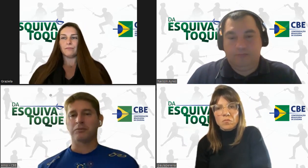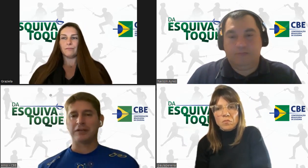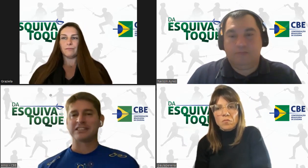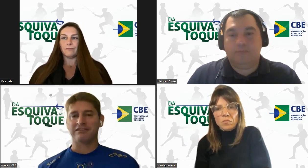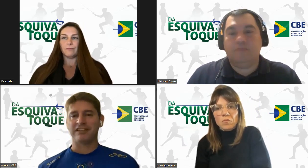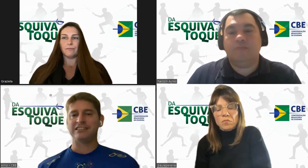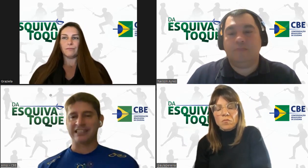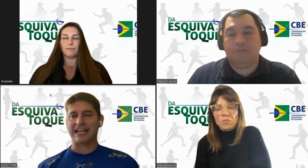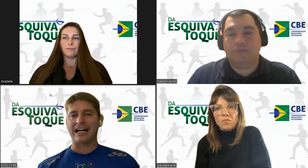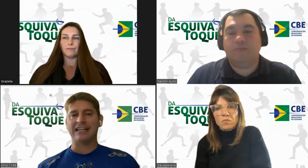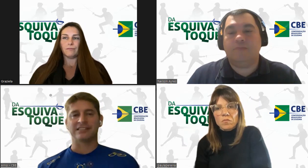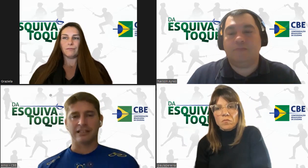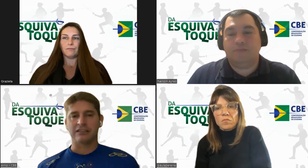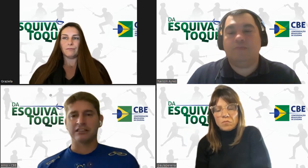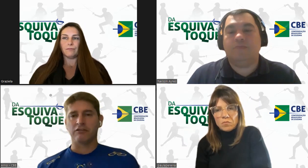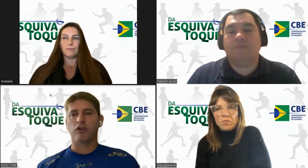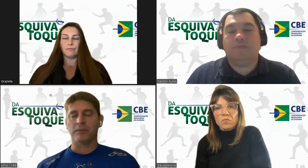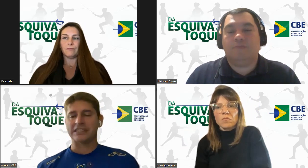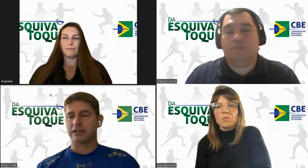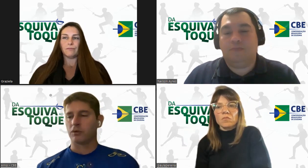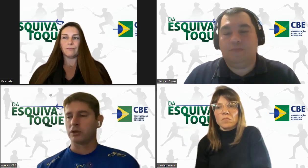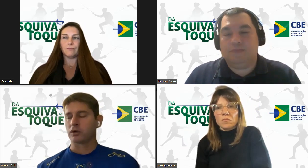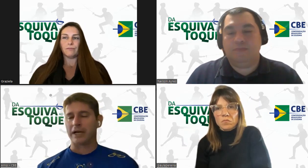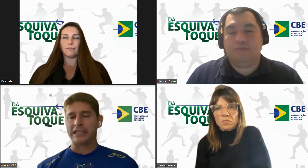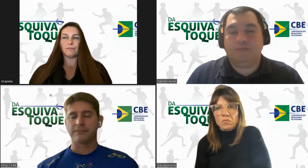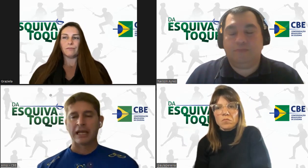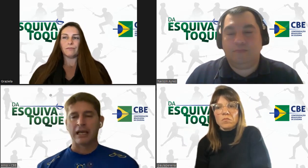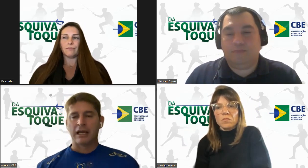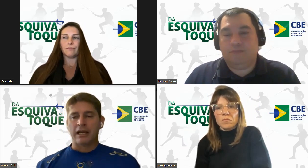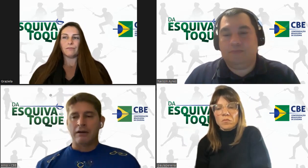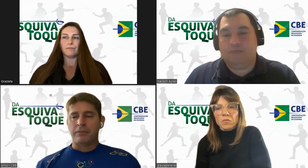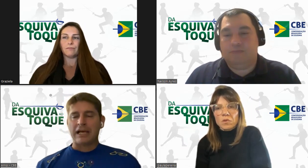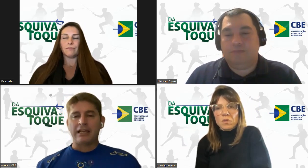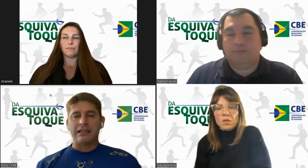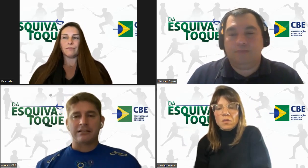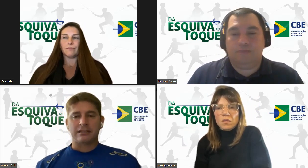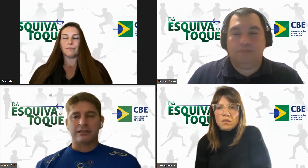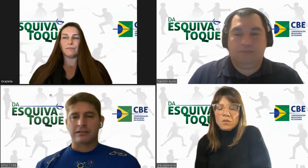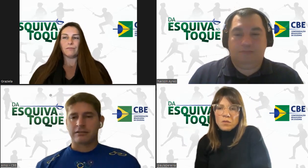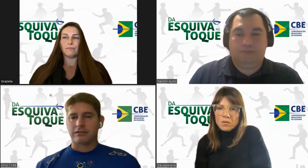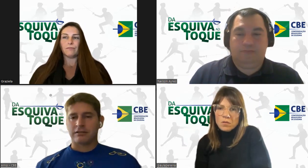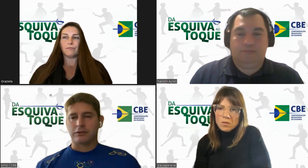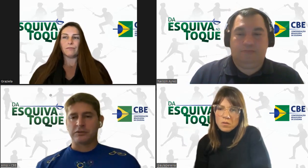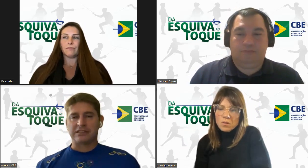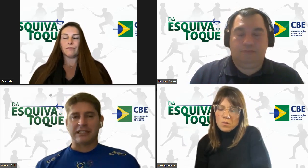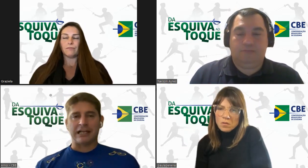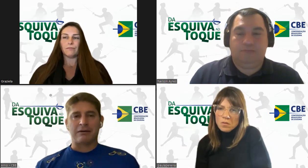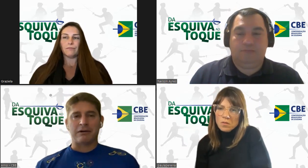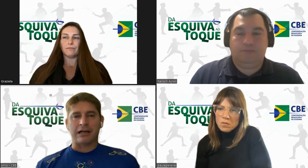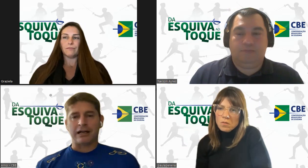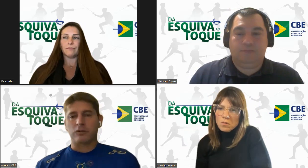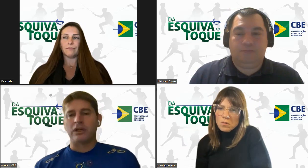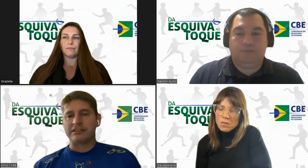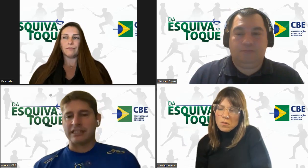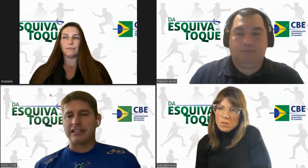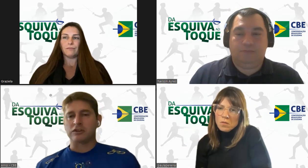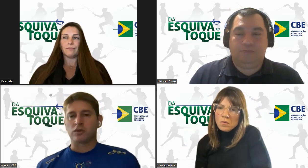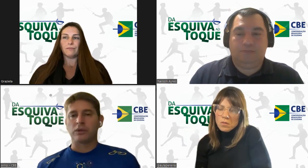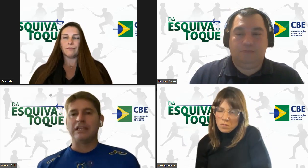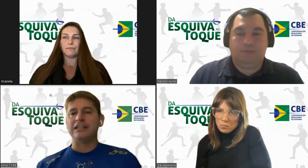eu já tenho os problemas que vem de casa de informação e tudo mais para essas vamos dizer assim